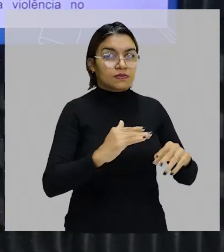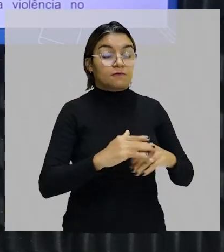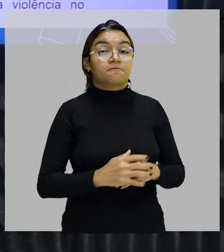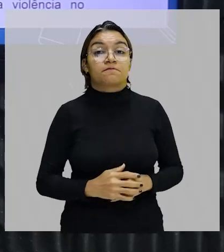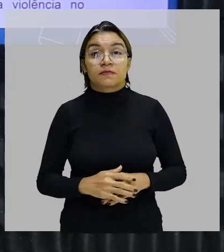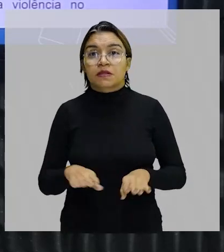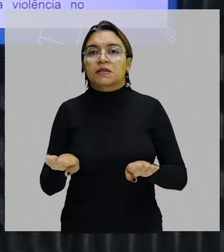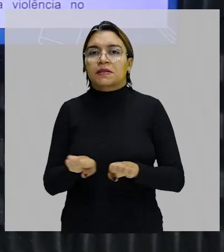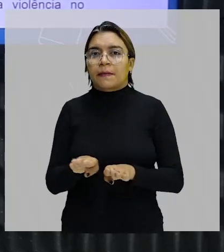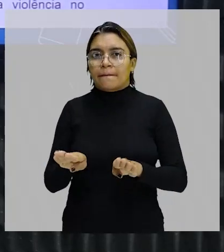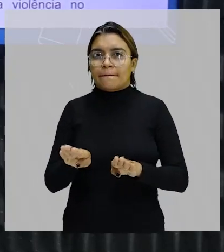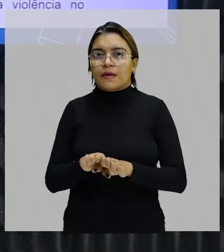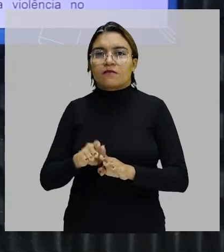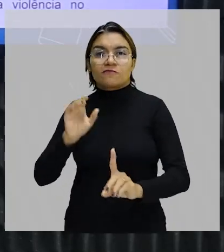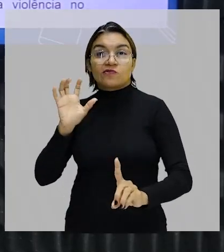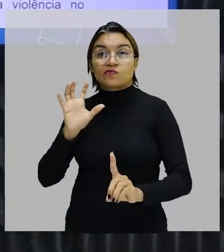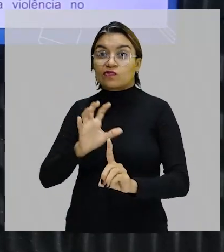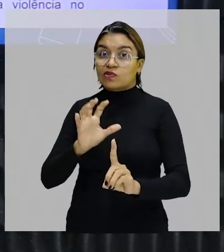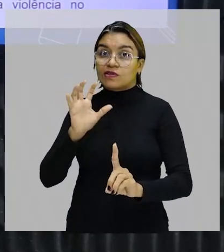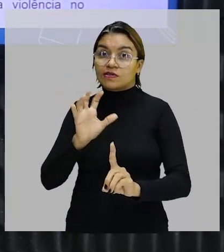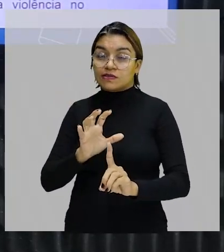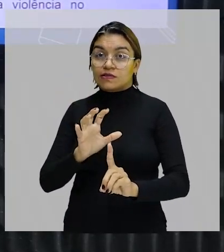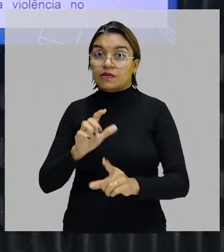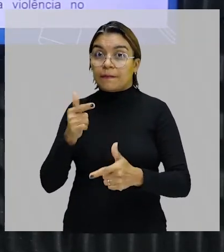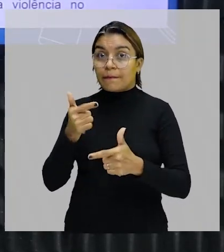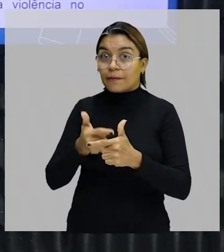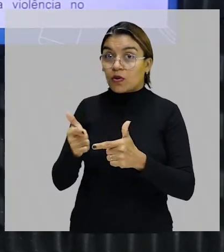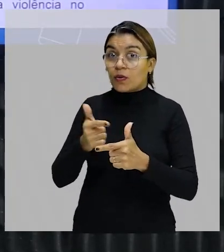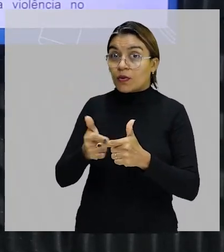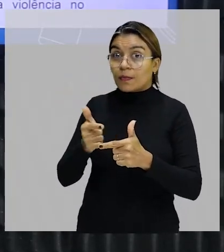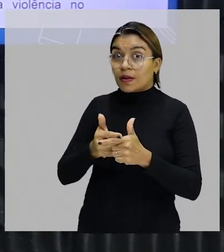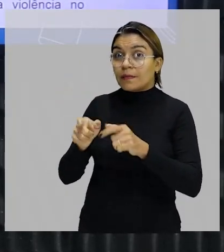elas também vão impactar nos problemas